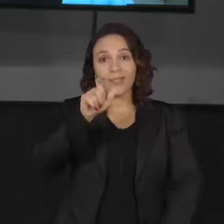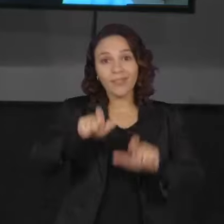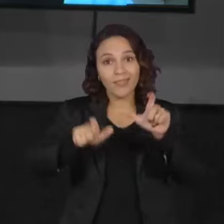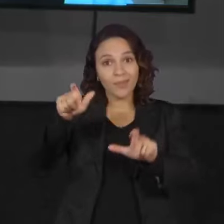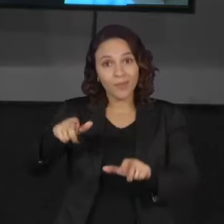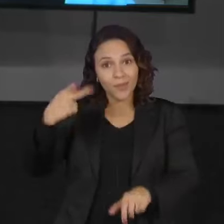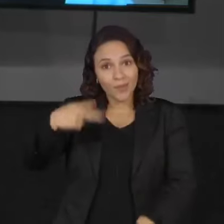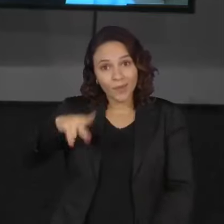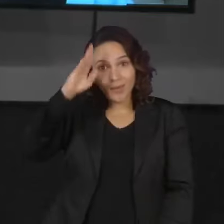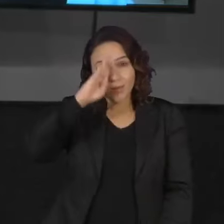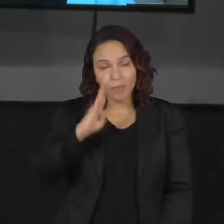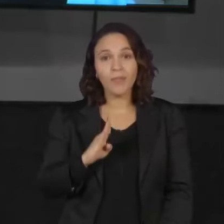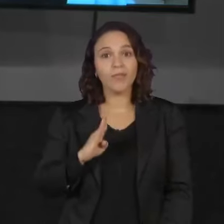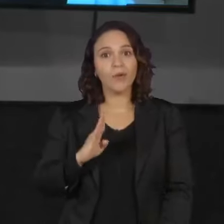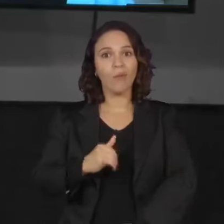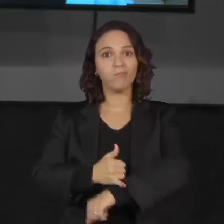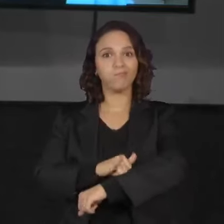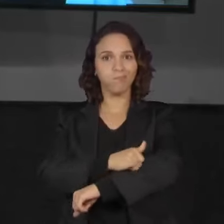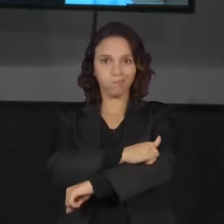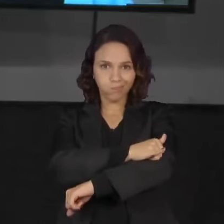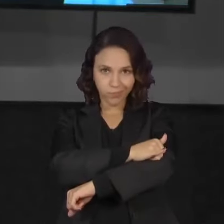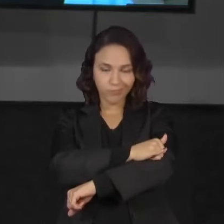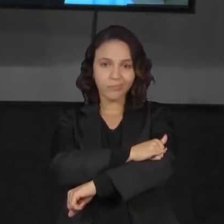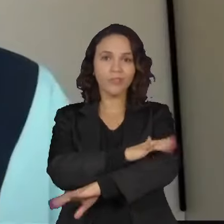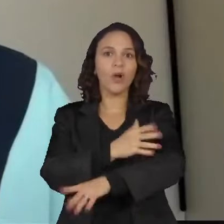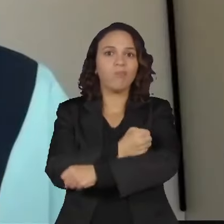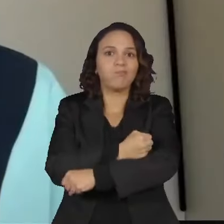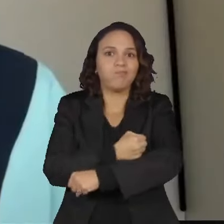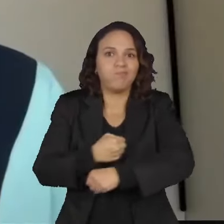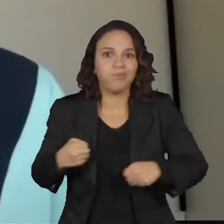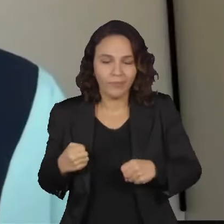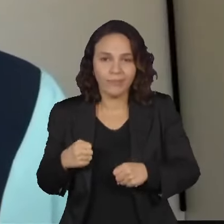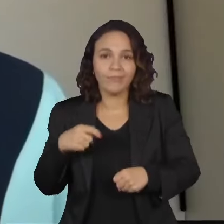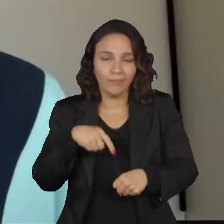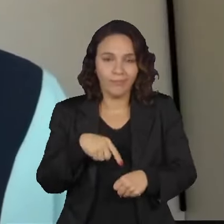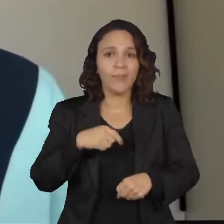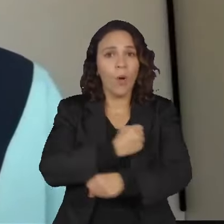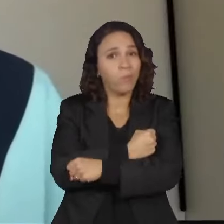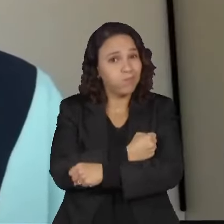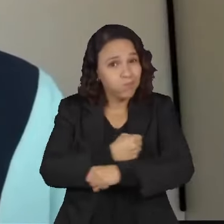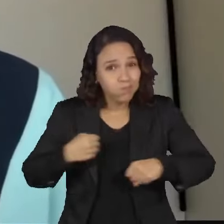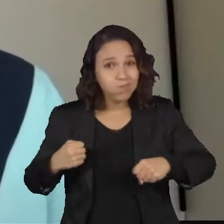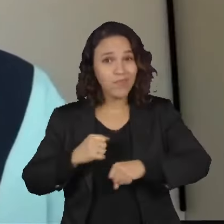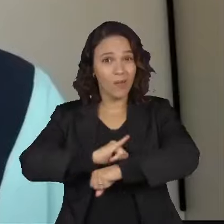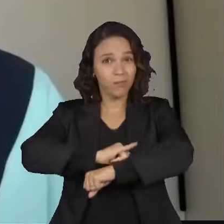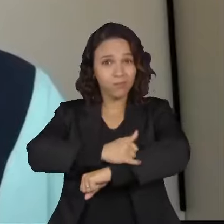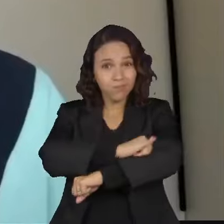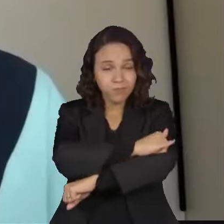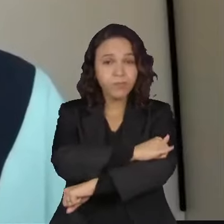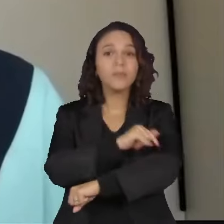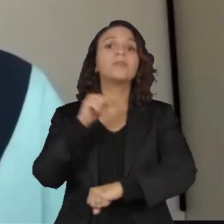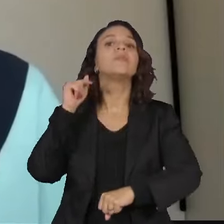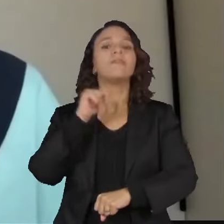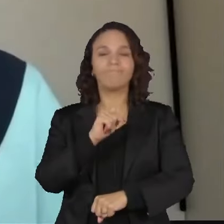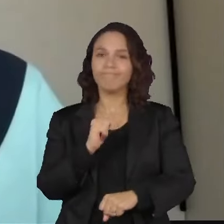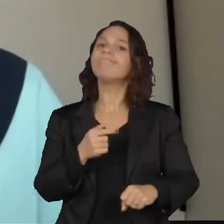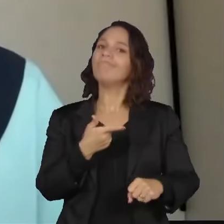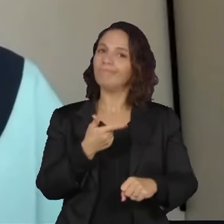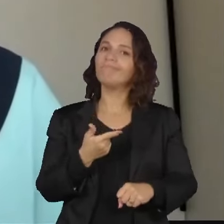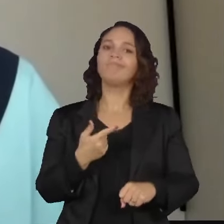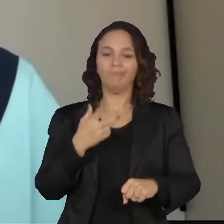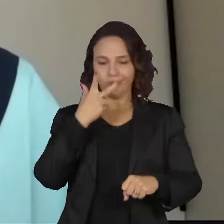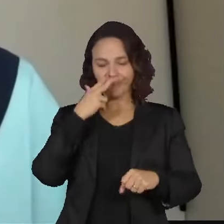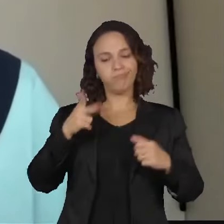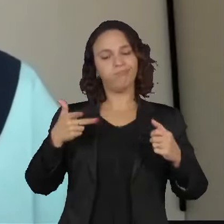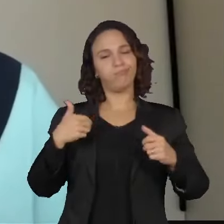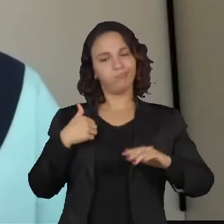está com excesso de peso ou obesidade. E obesidade é uma das principais causas de desenvolvimento de diabetes.